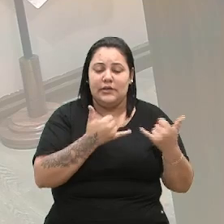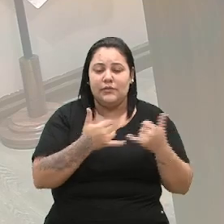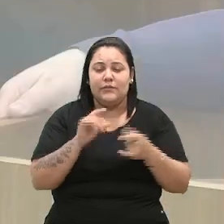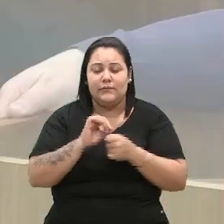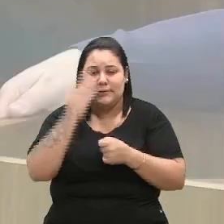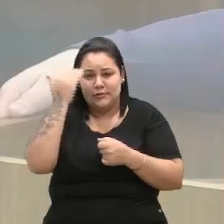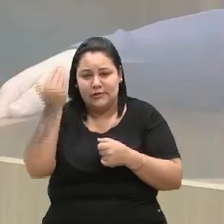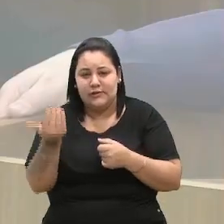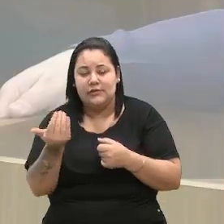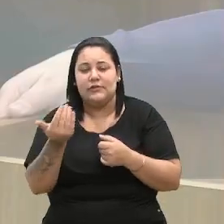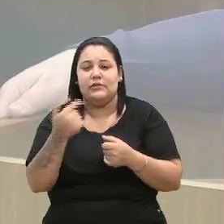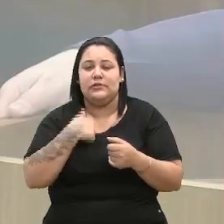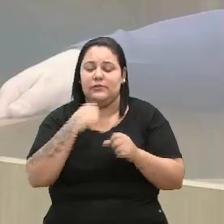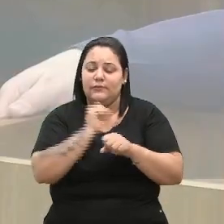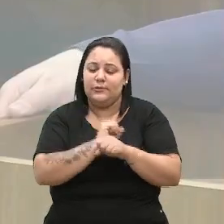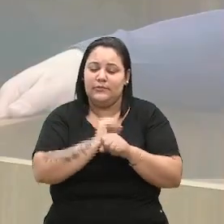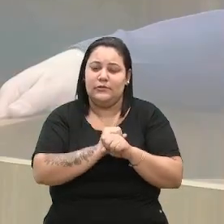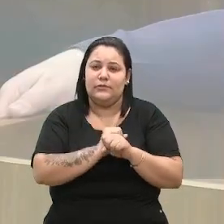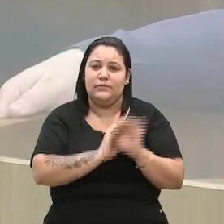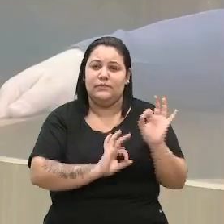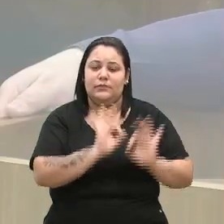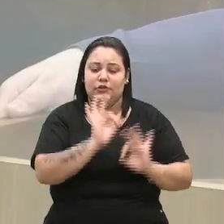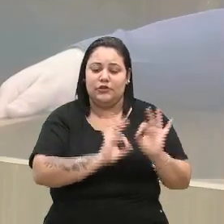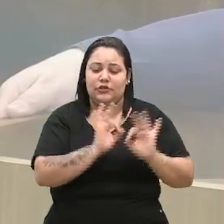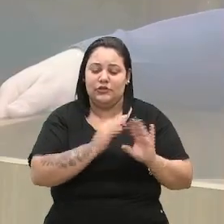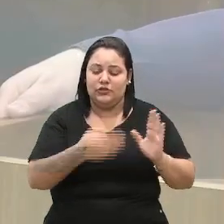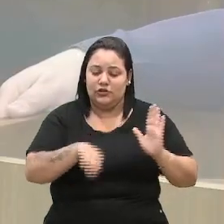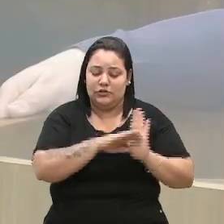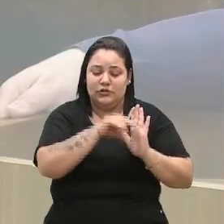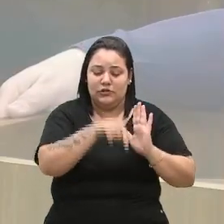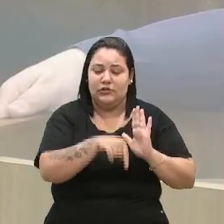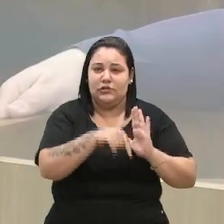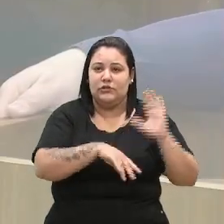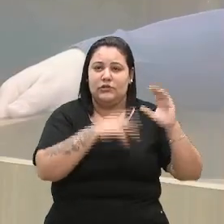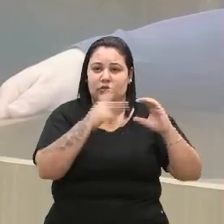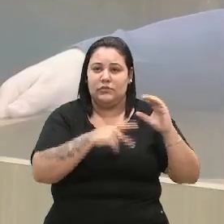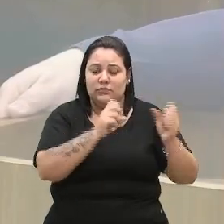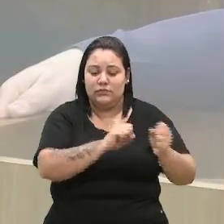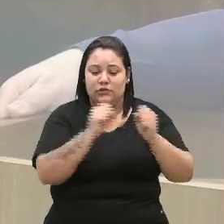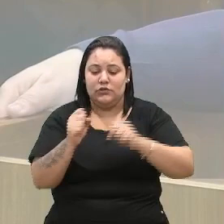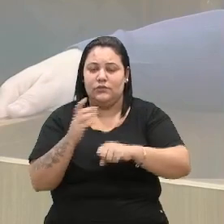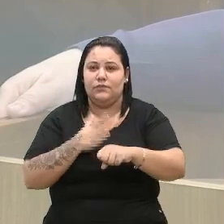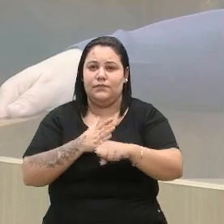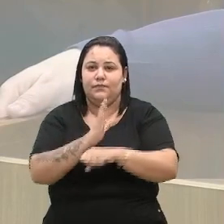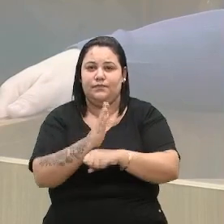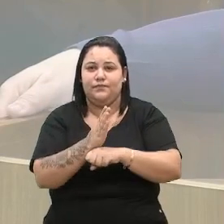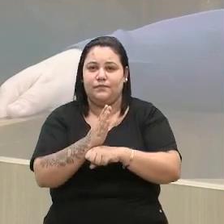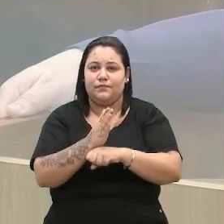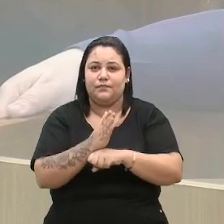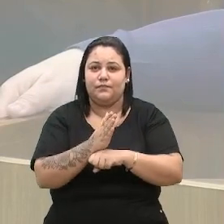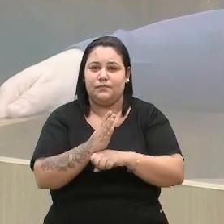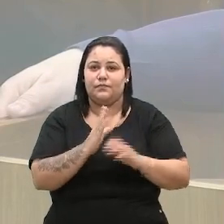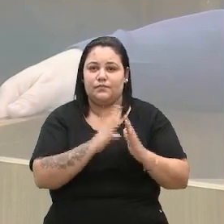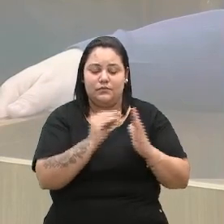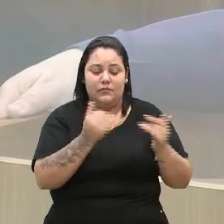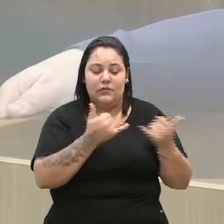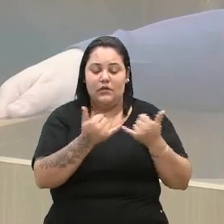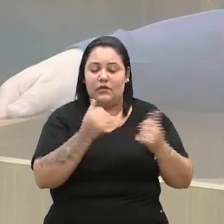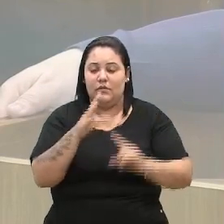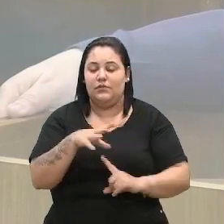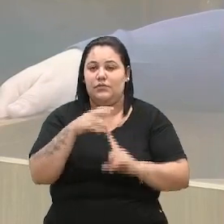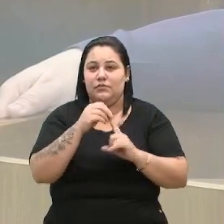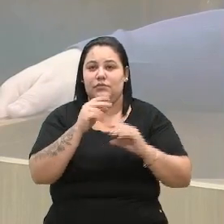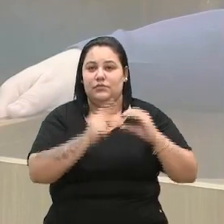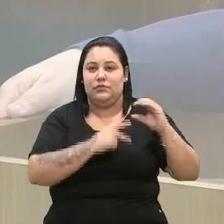espera que esse projeto, assim que vier a plenário, possa ser aprovado e que seja exemplo, principalmente para a Câmara